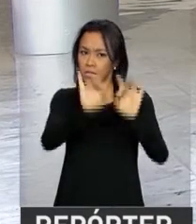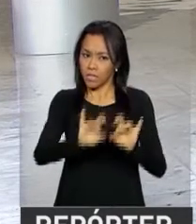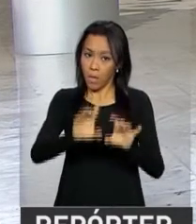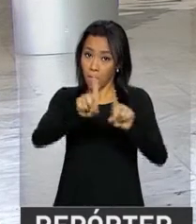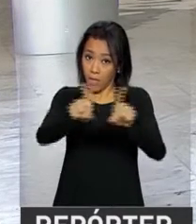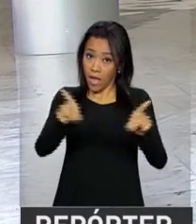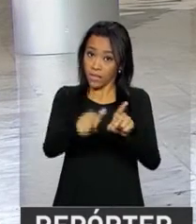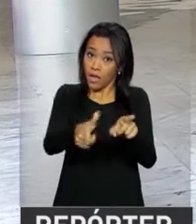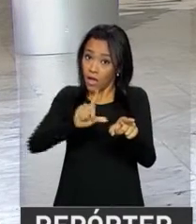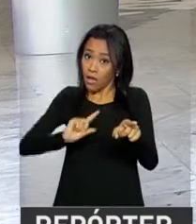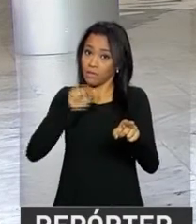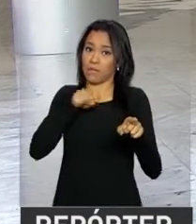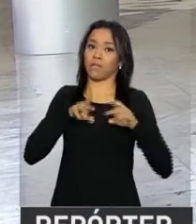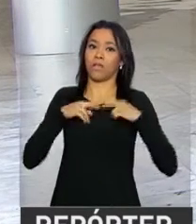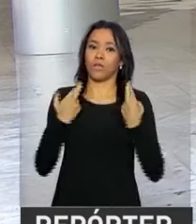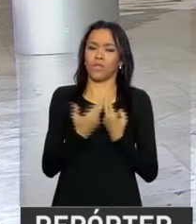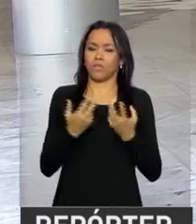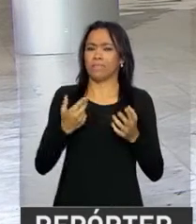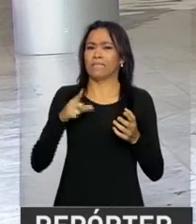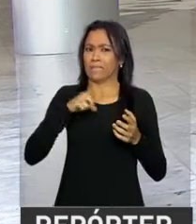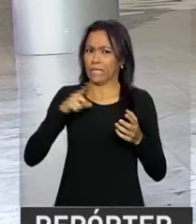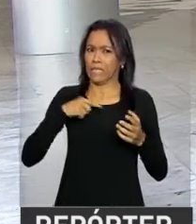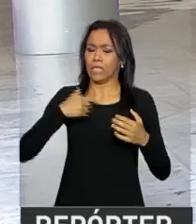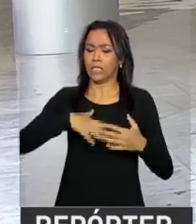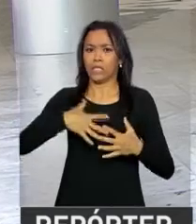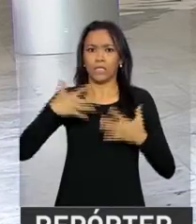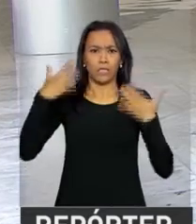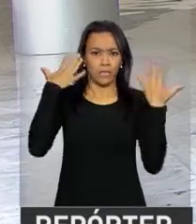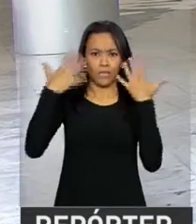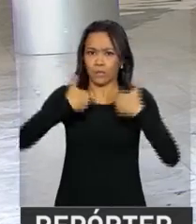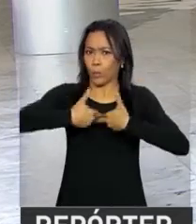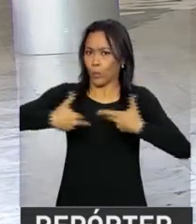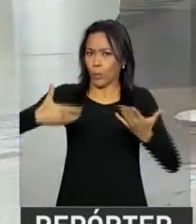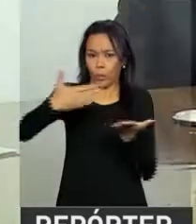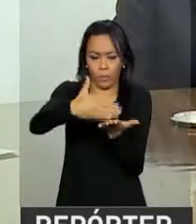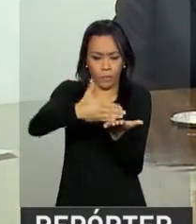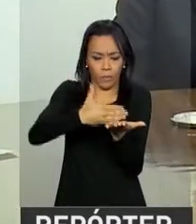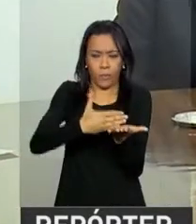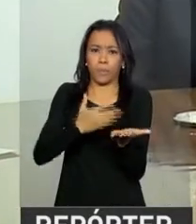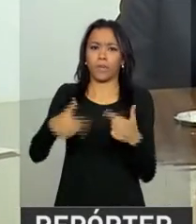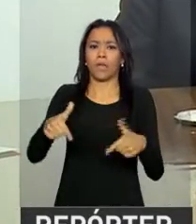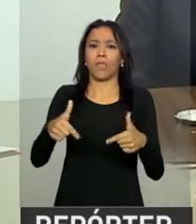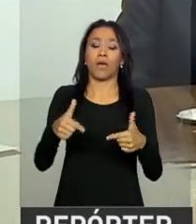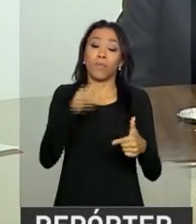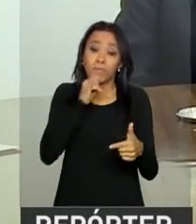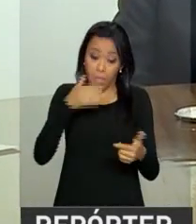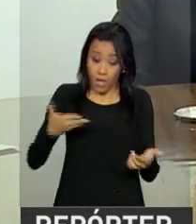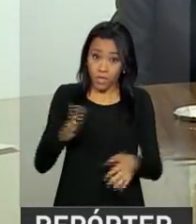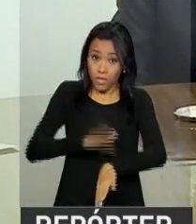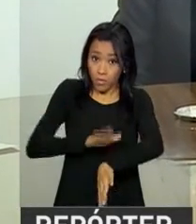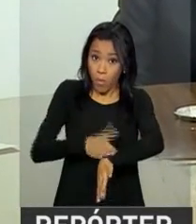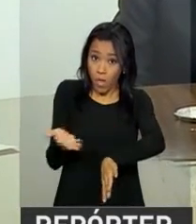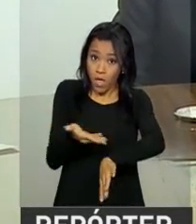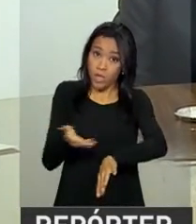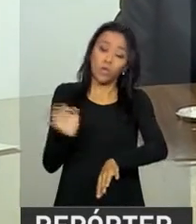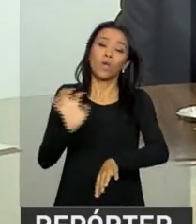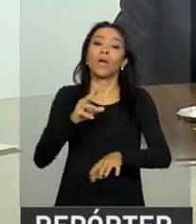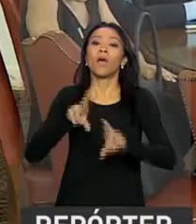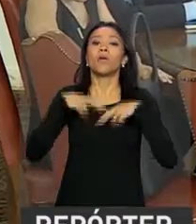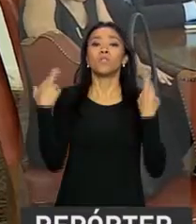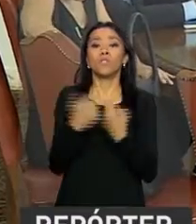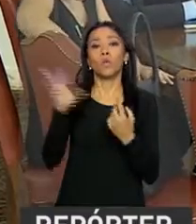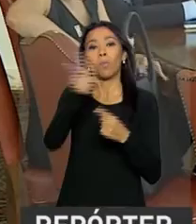dessa reunião michel temer tem um dia cheio aqui no palácio do planalto neste momento por exemplo está reunido com o presidente da petrobras pedro